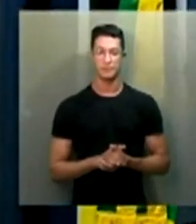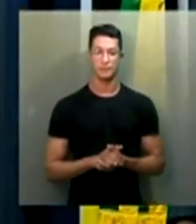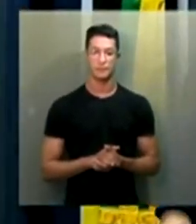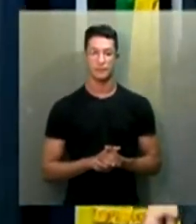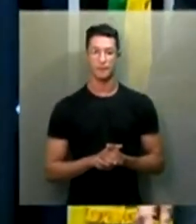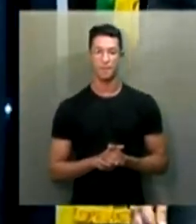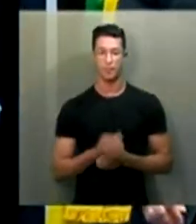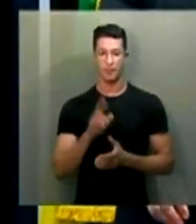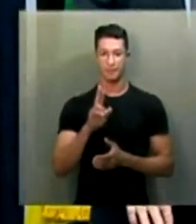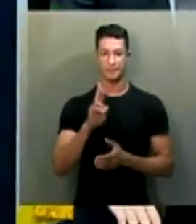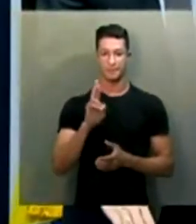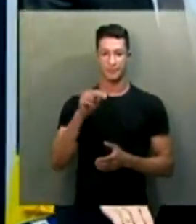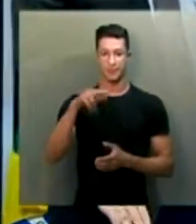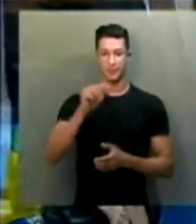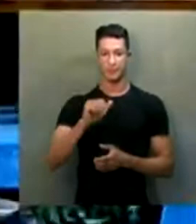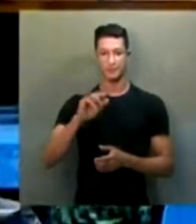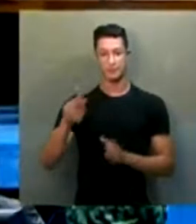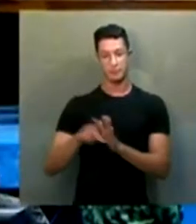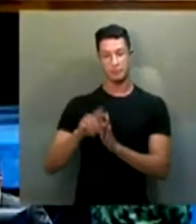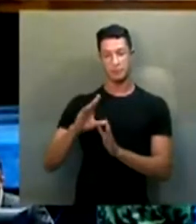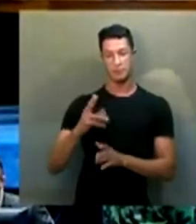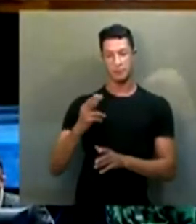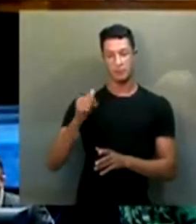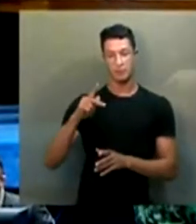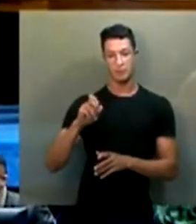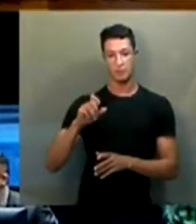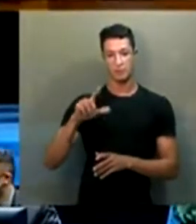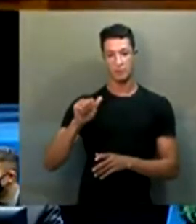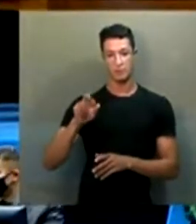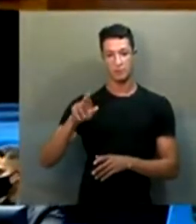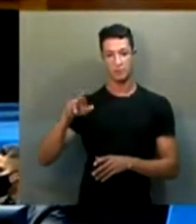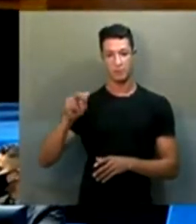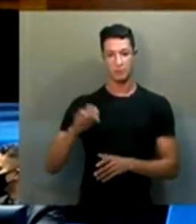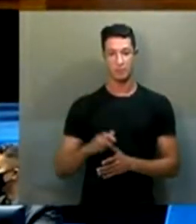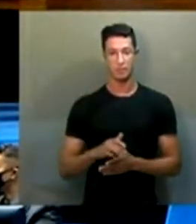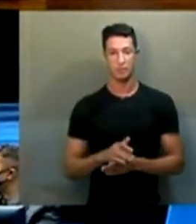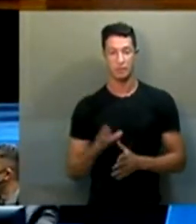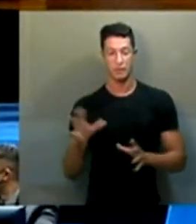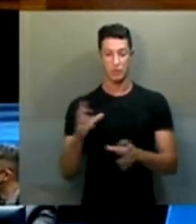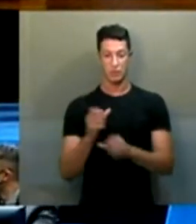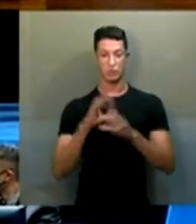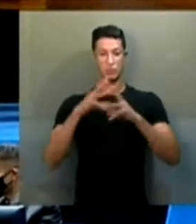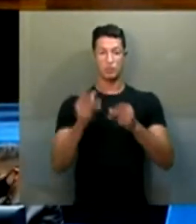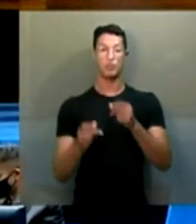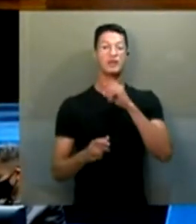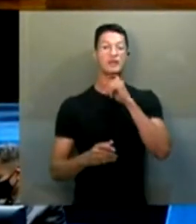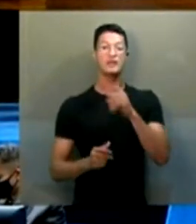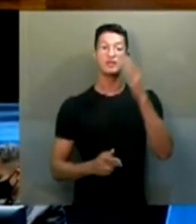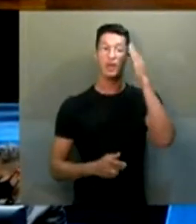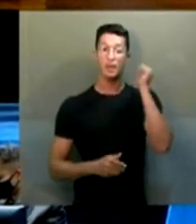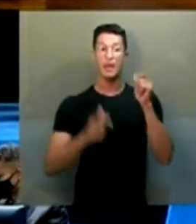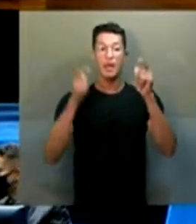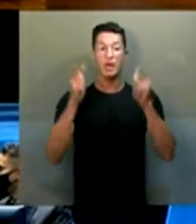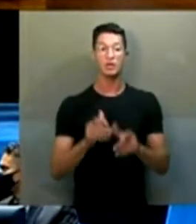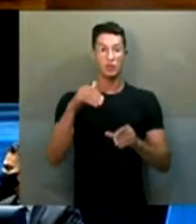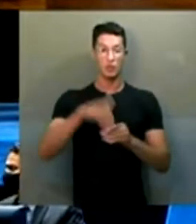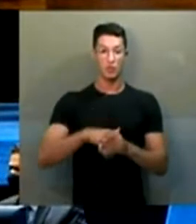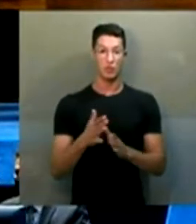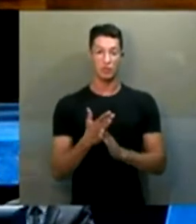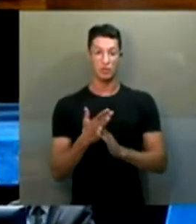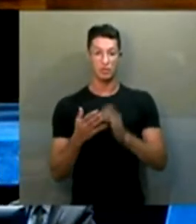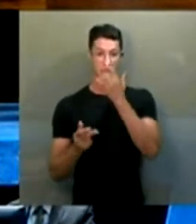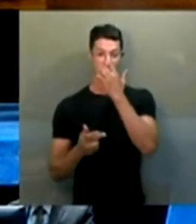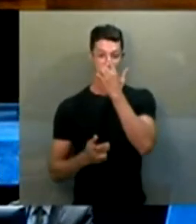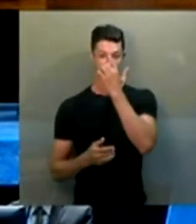Urna da chapelaria. Não. Vai juntar tudo para ninguém saber de onde veio o voto.